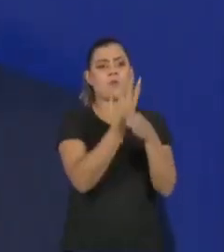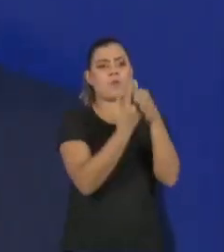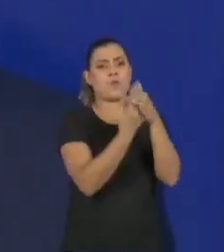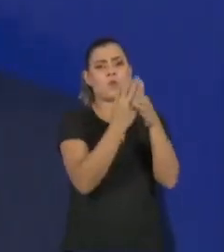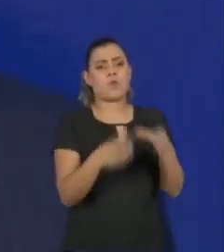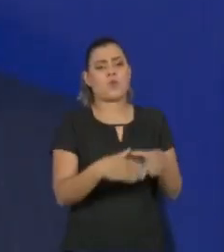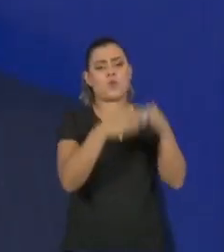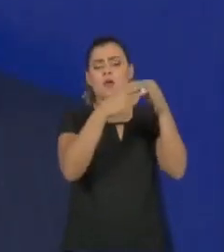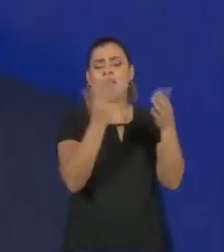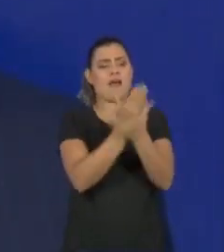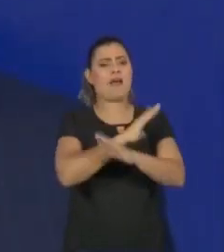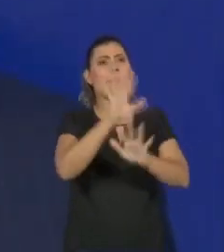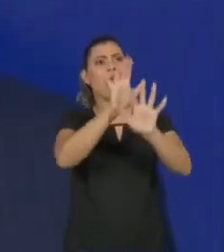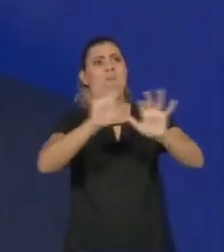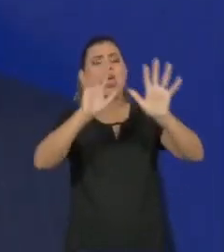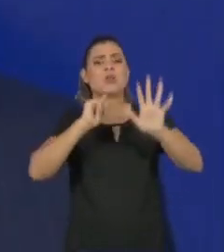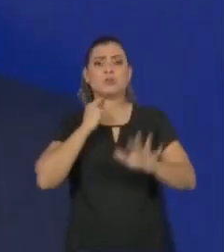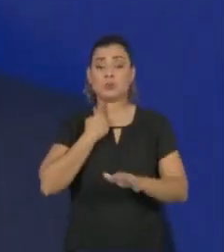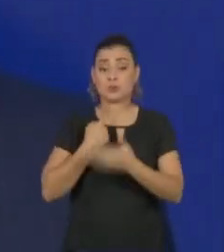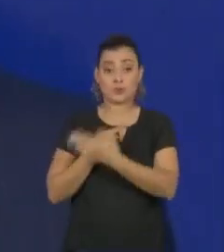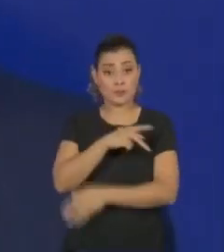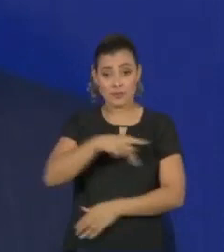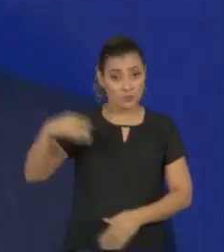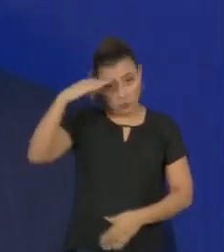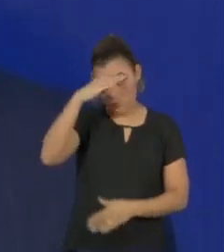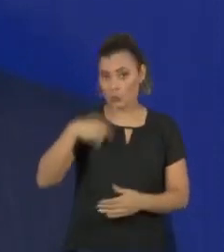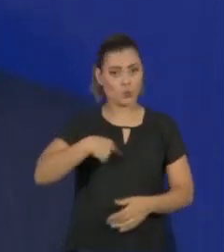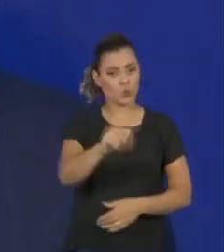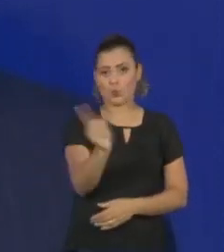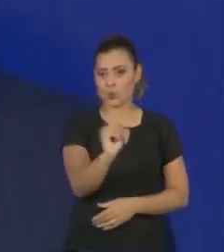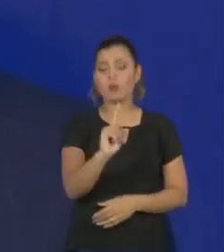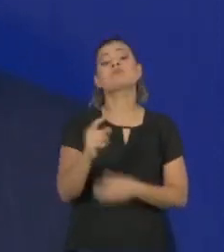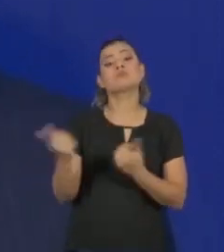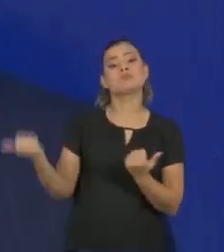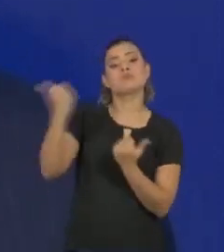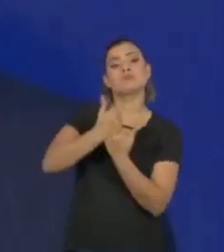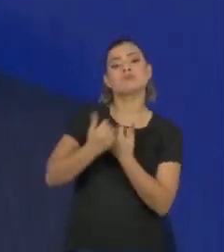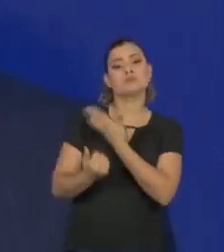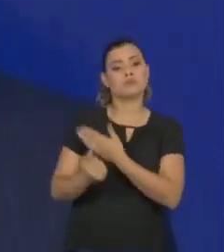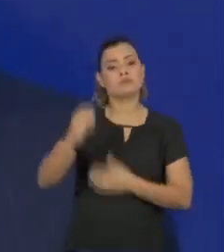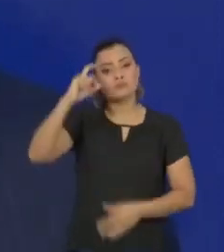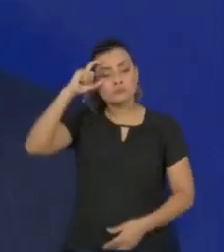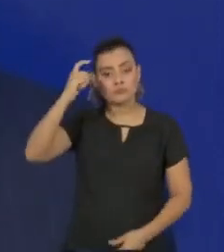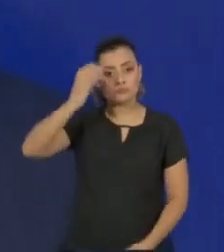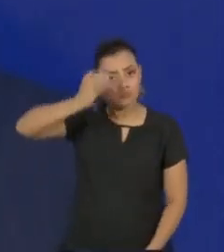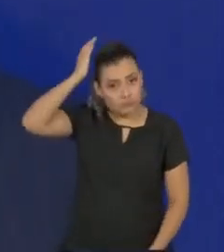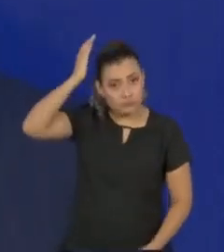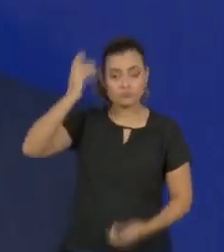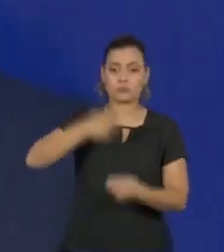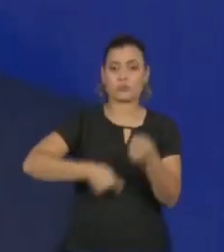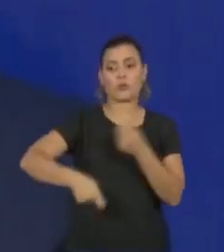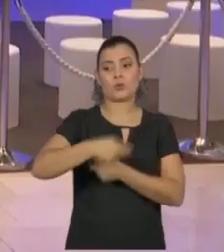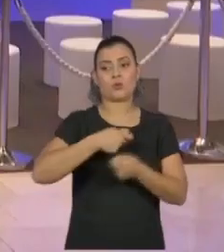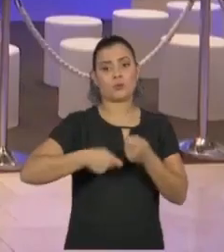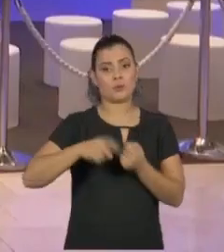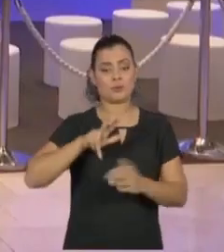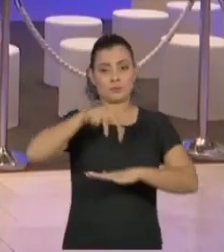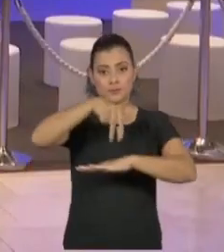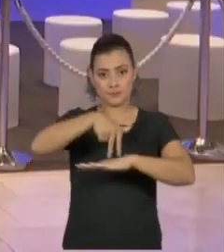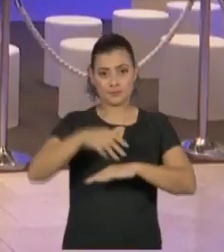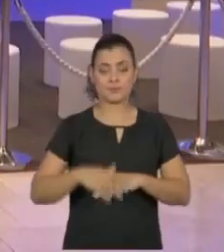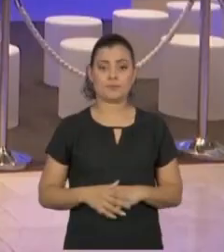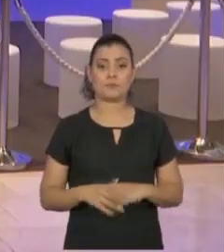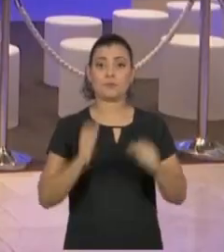presidente Jair Bolsonaro não foi ao evento e enviou, como representante do Brasil, o ministro da Economia, Paulo Guedes. Em